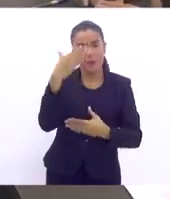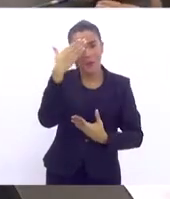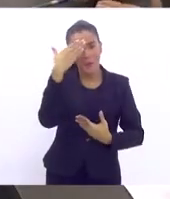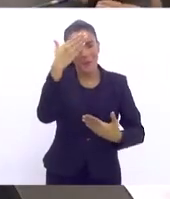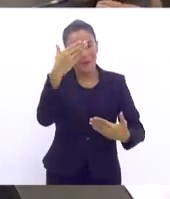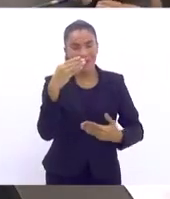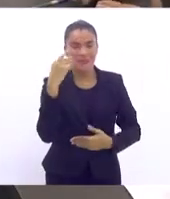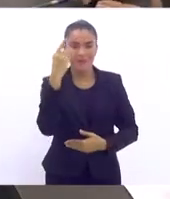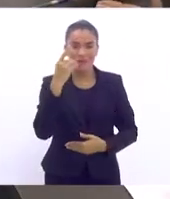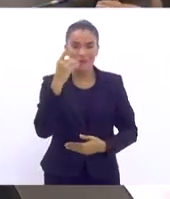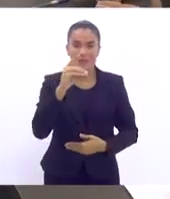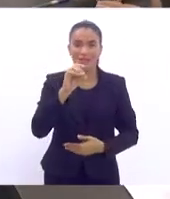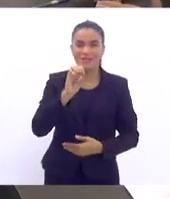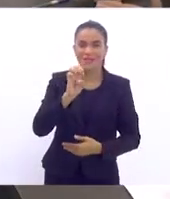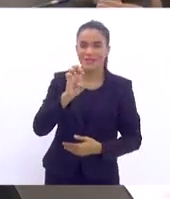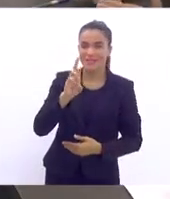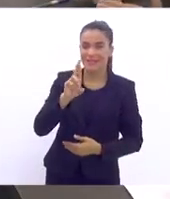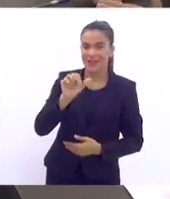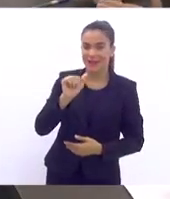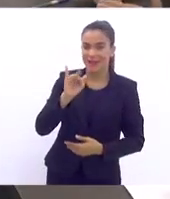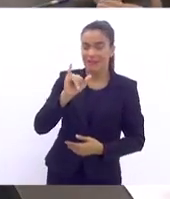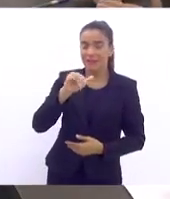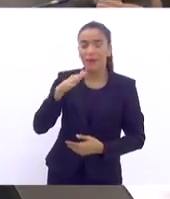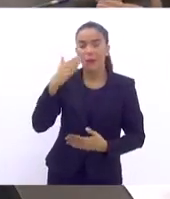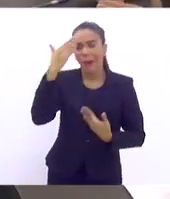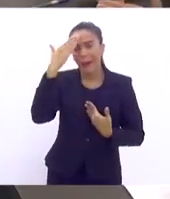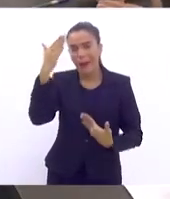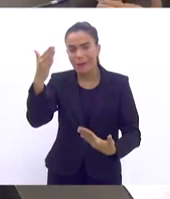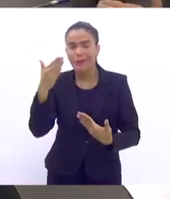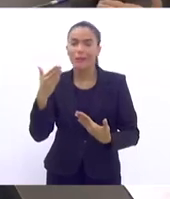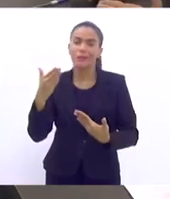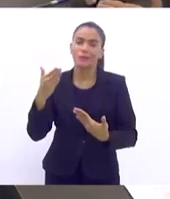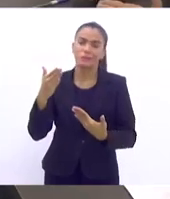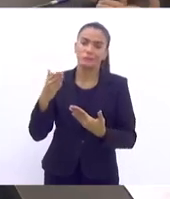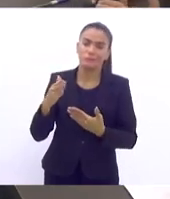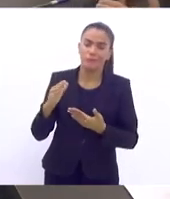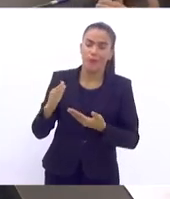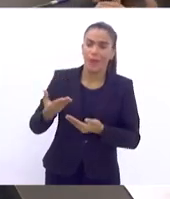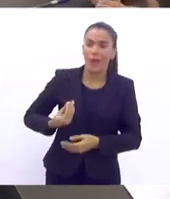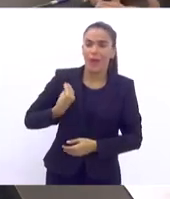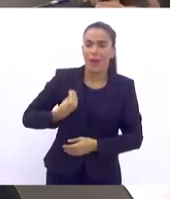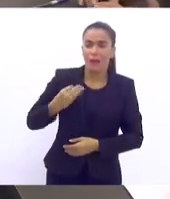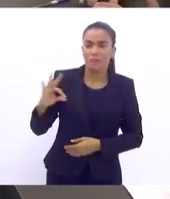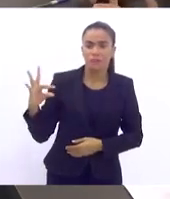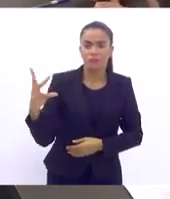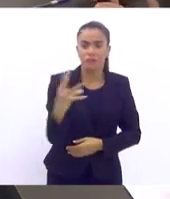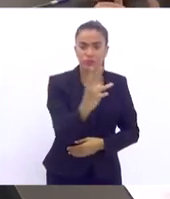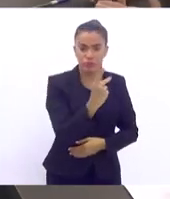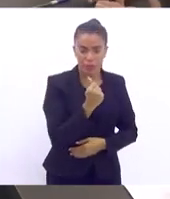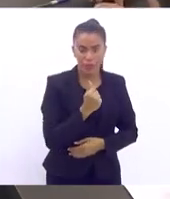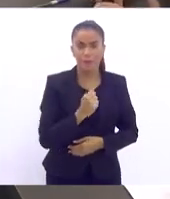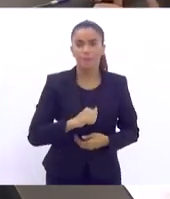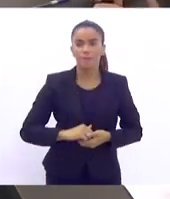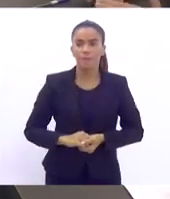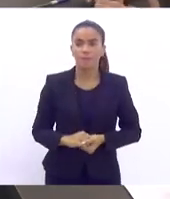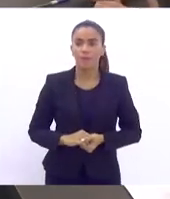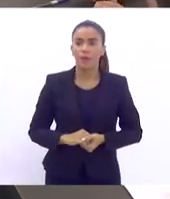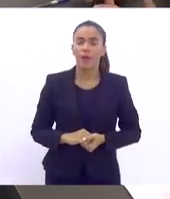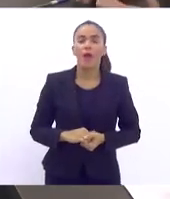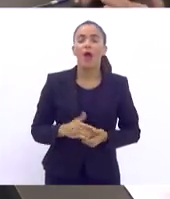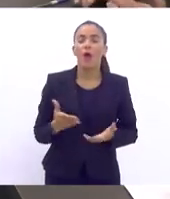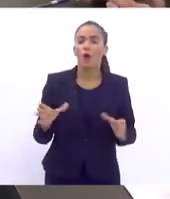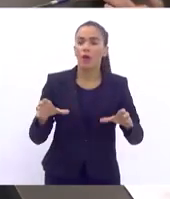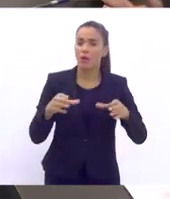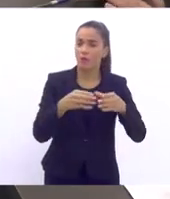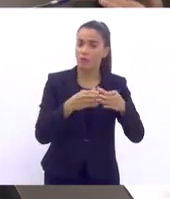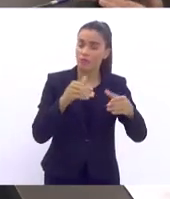Deputado Serafina então agradeço a colaboração de todos ressalvados deixando claro ressalvados os projetos apresentados pelos colegas vamos votar